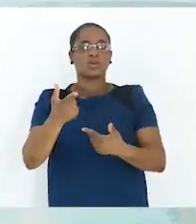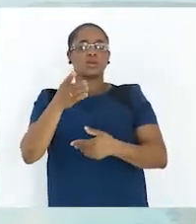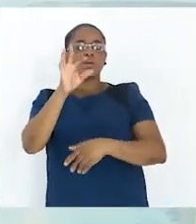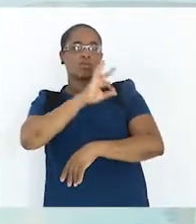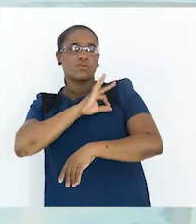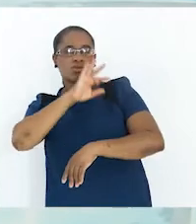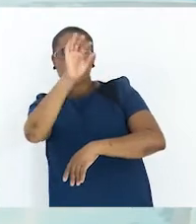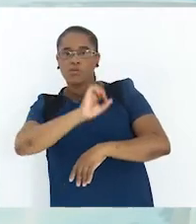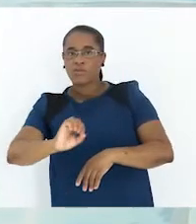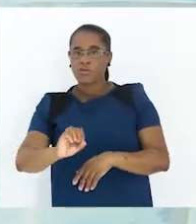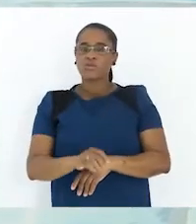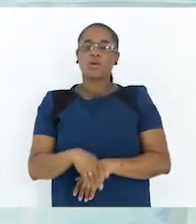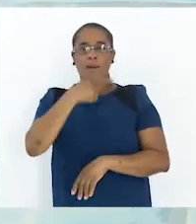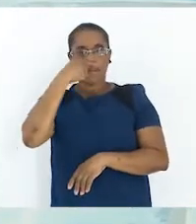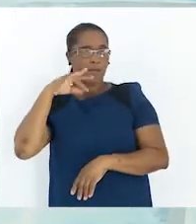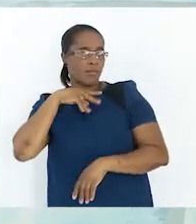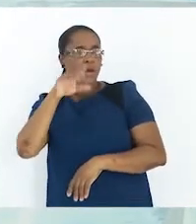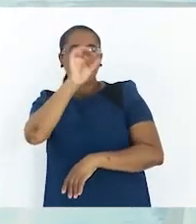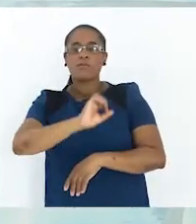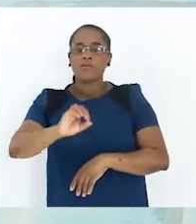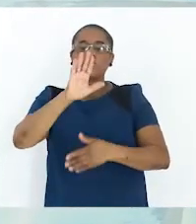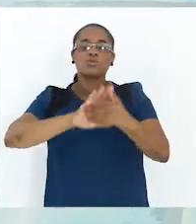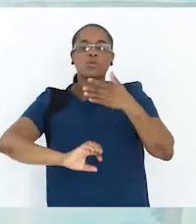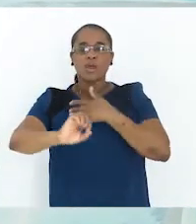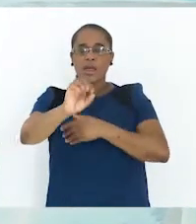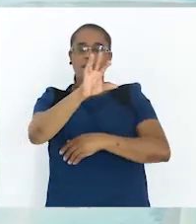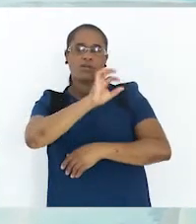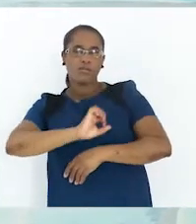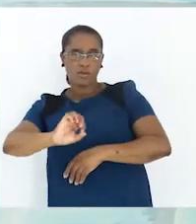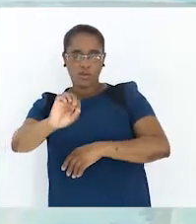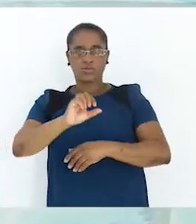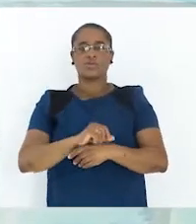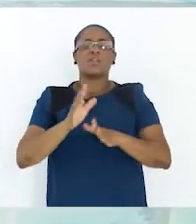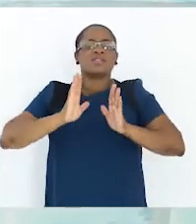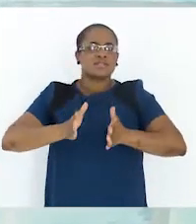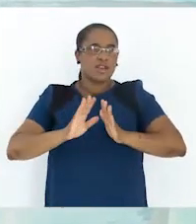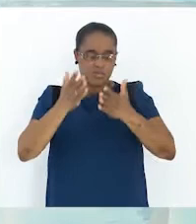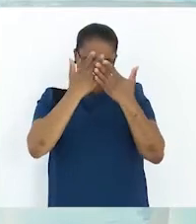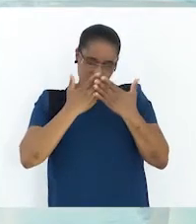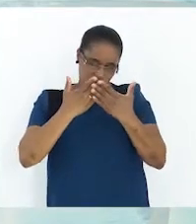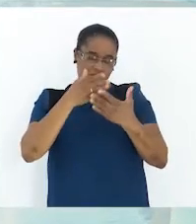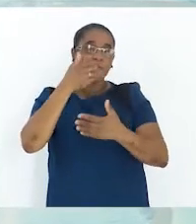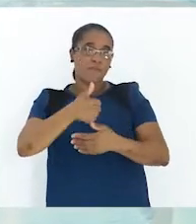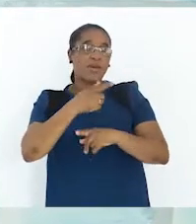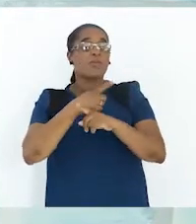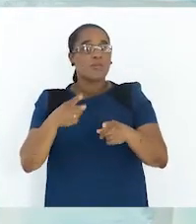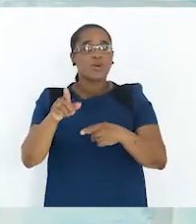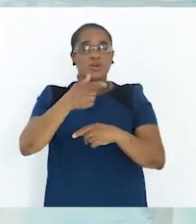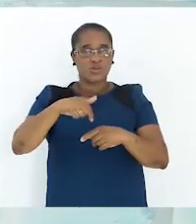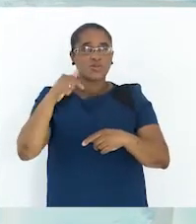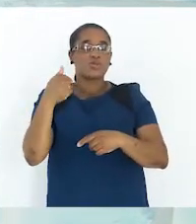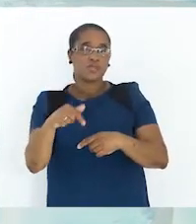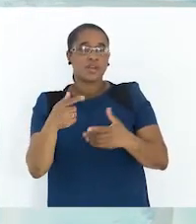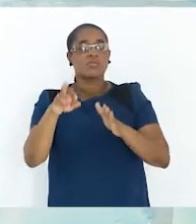professores, aos vossos pais, aos vossos colegas. E sempre estudem bem, porque estamos